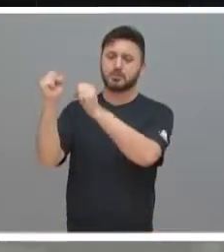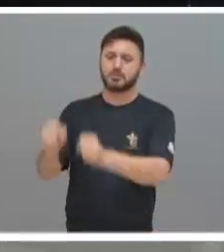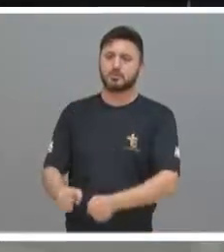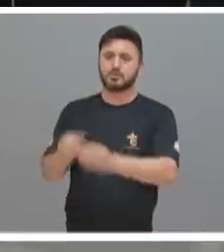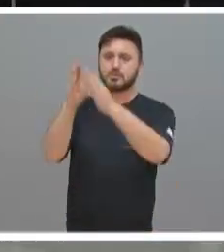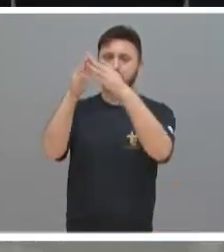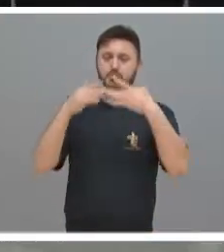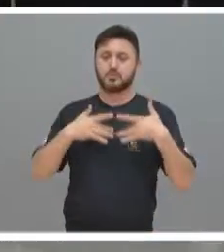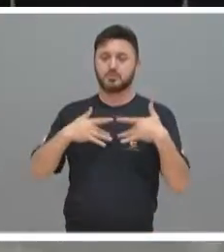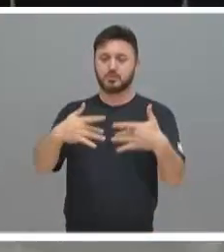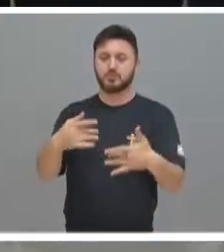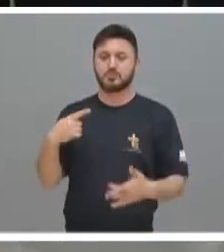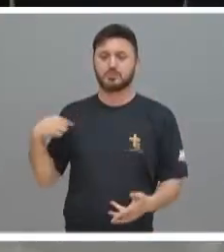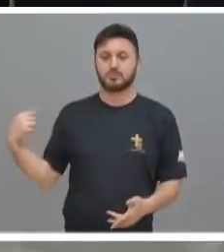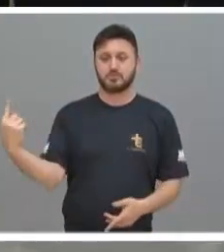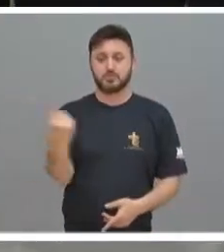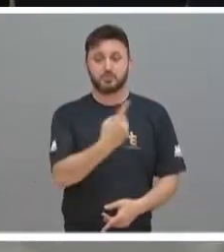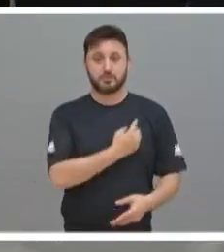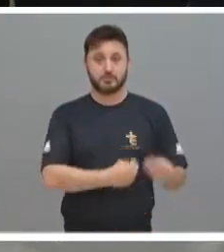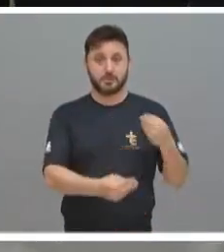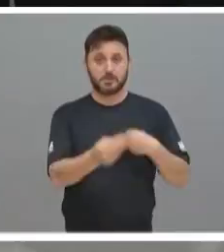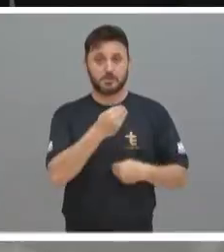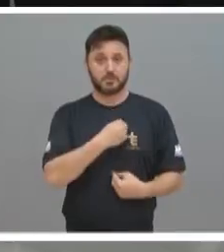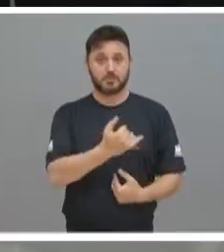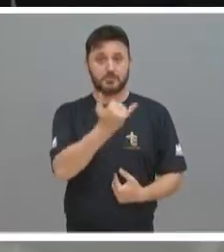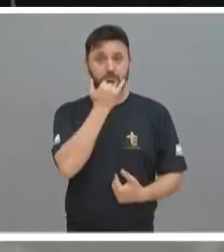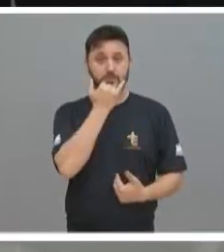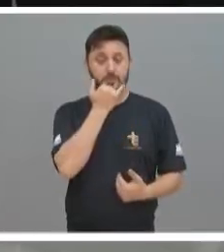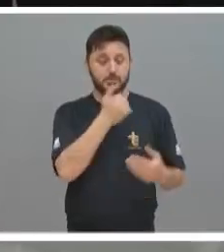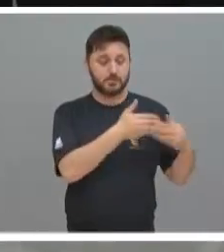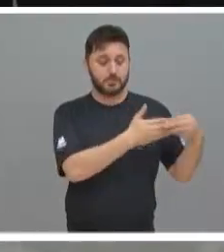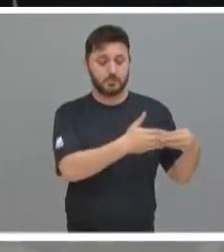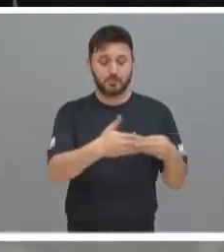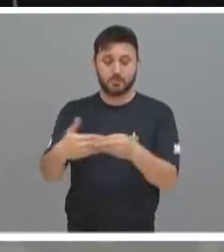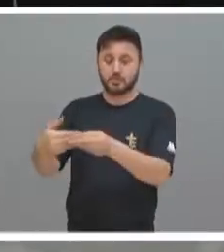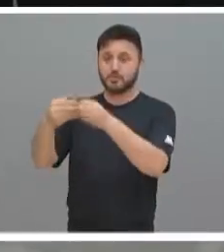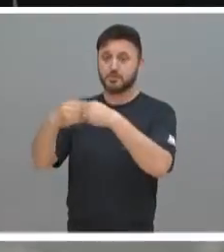Todo-Poderoso, tenha compaixão de nós, perdoe os nossos